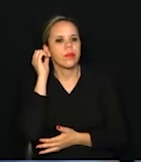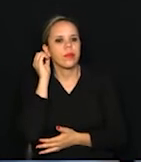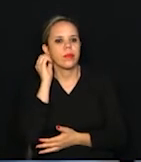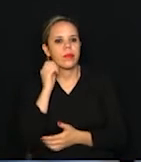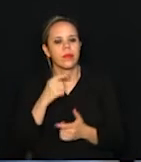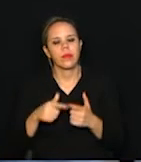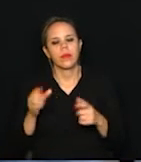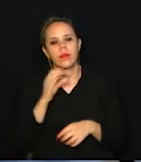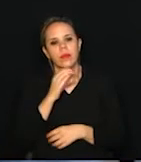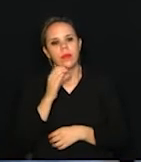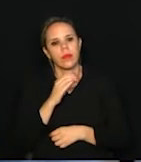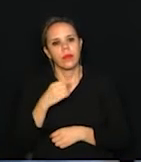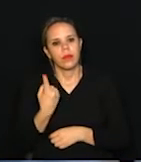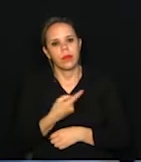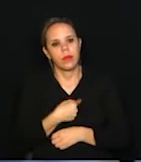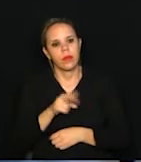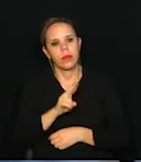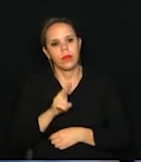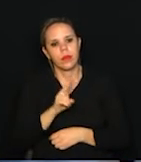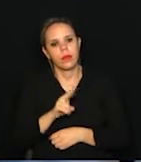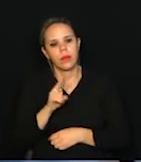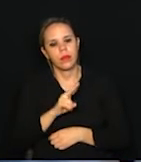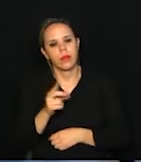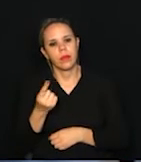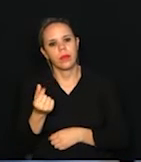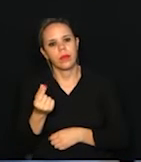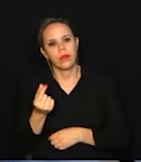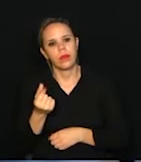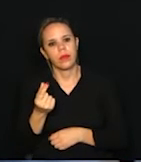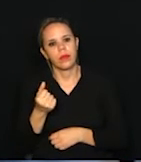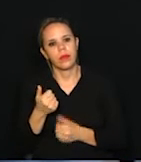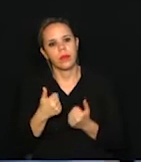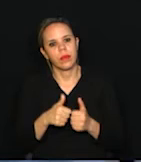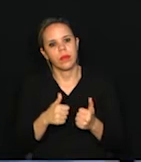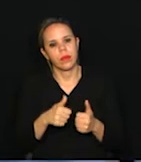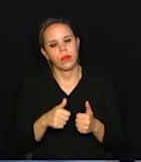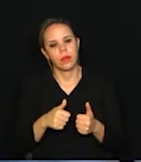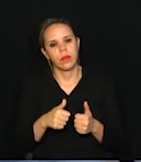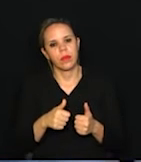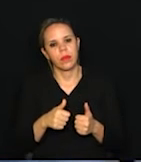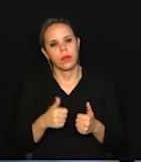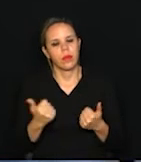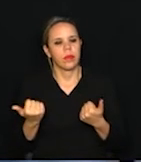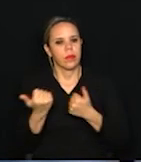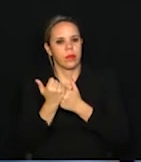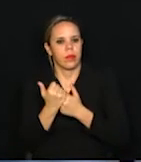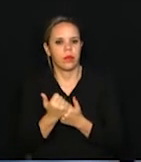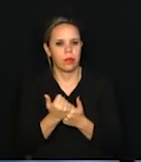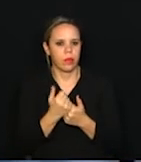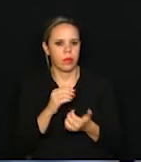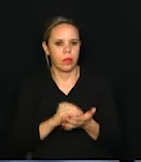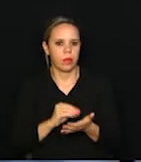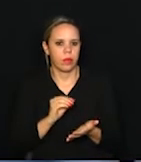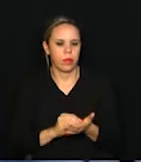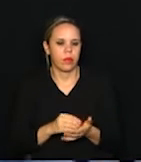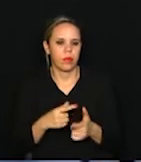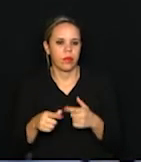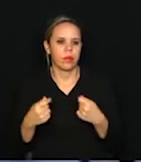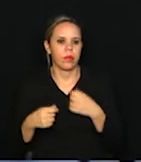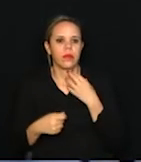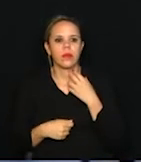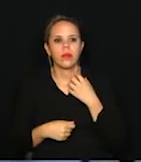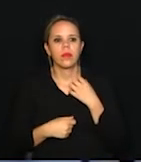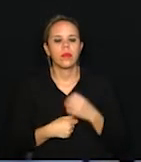situação emergencial, a gente use os recursos do transporte para suprir as deficiências ou as